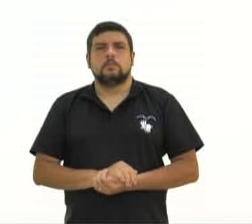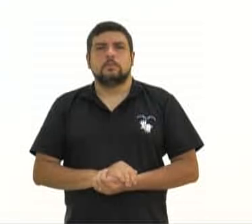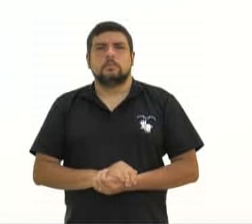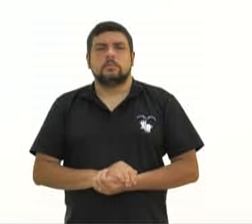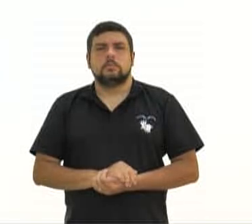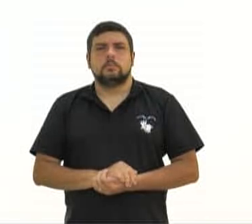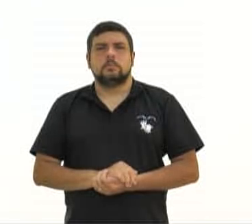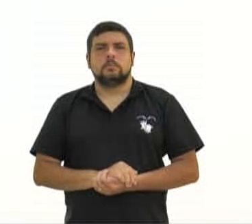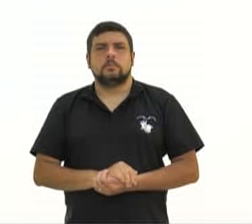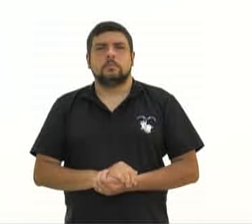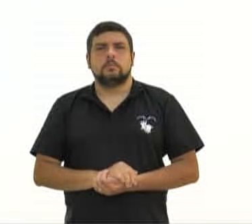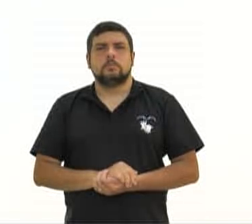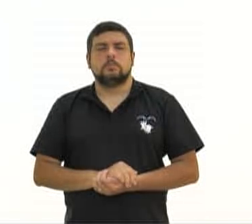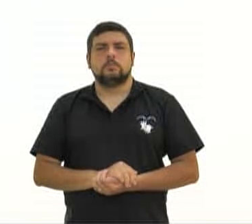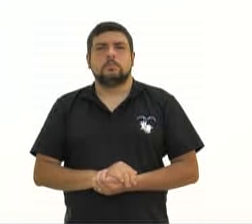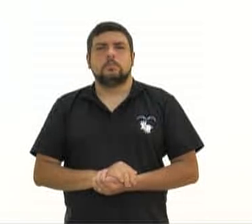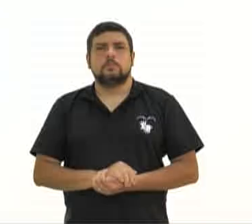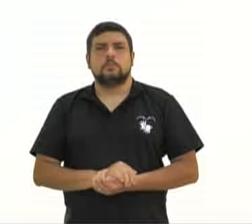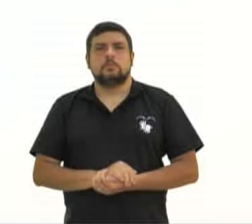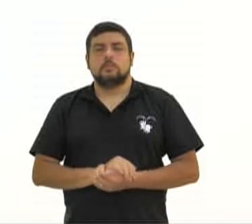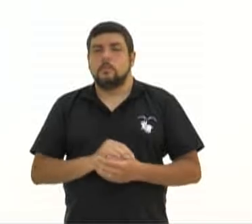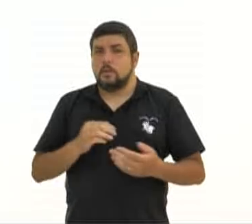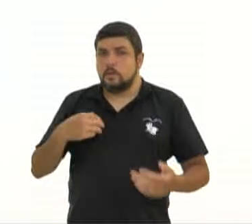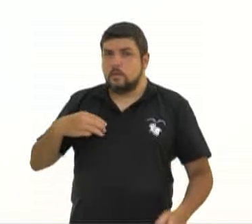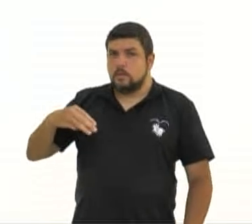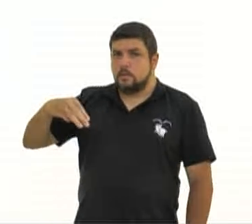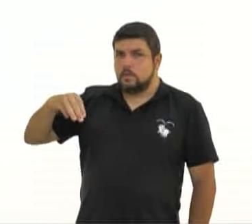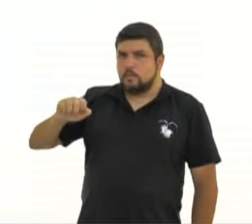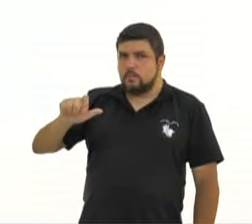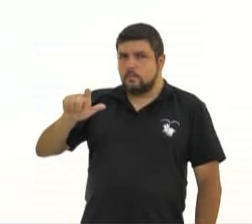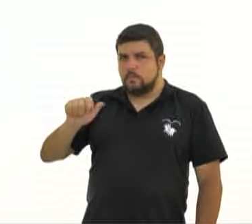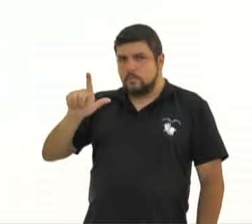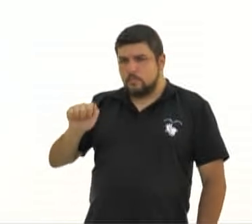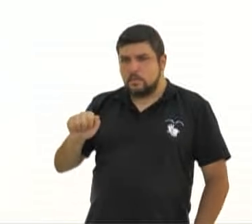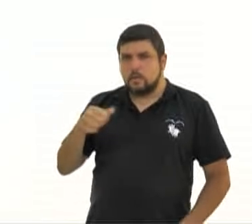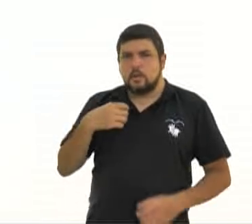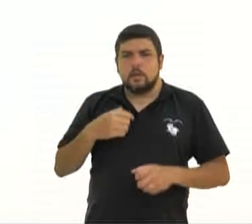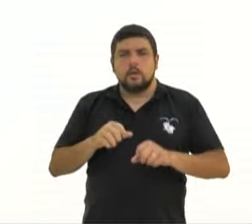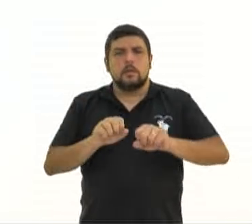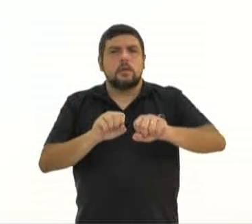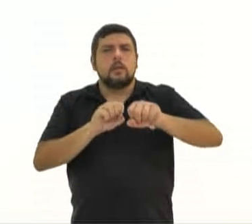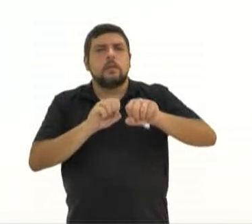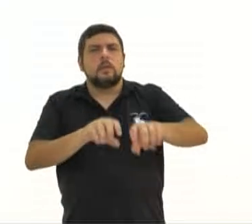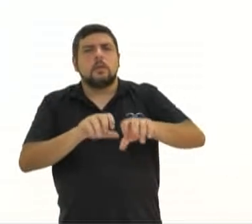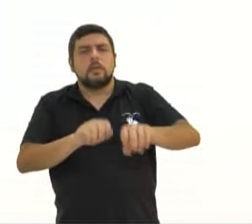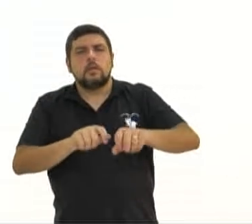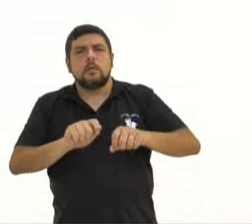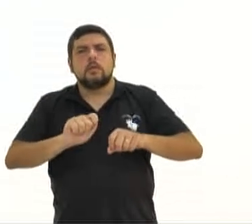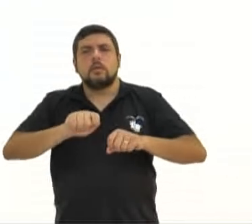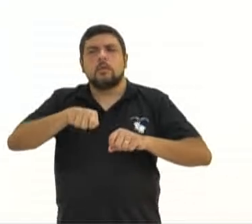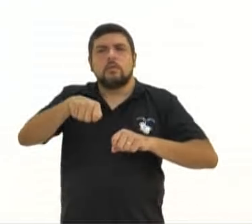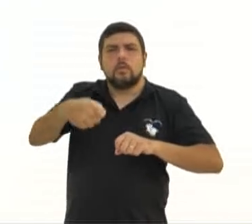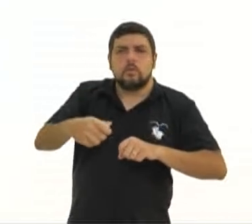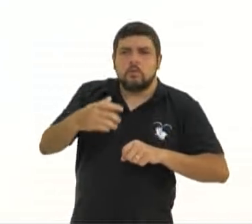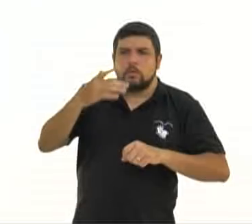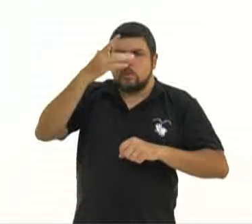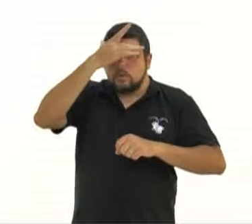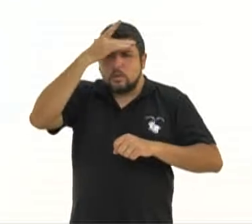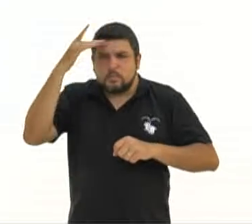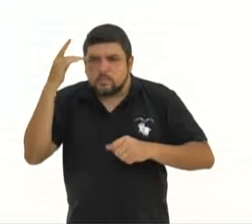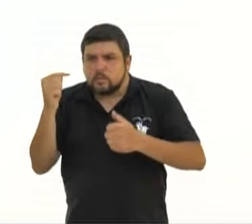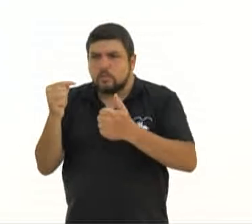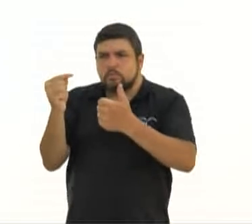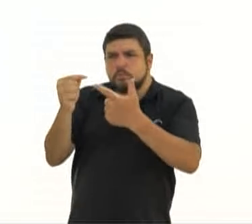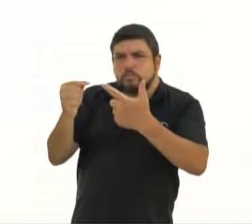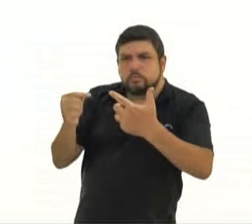language. Malala conta a história dela numa linguagem bem acessível. Does Malala tell